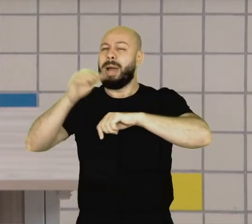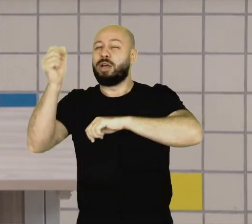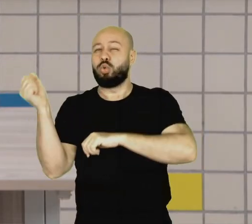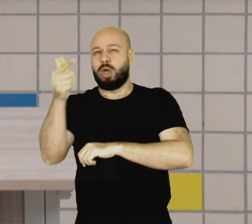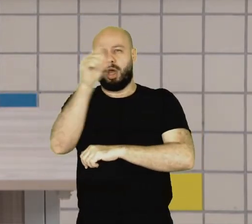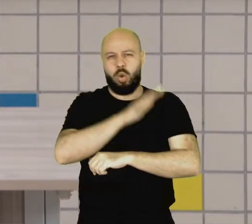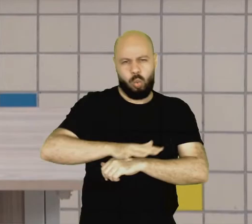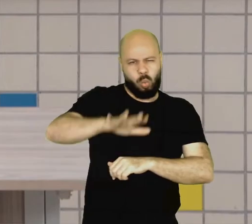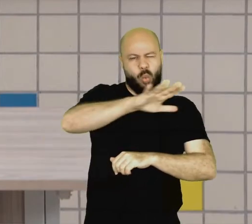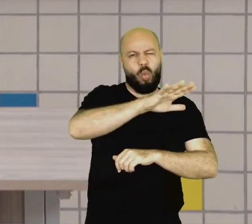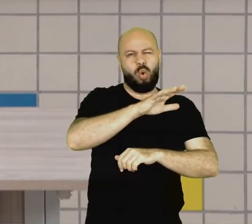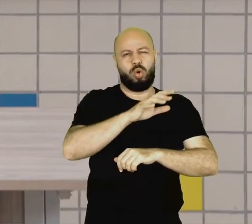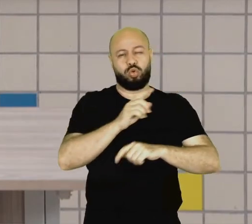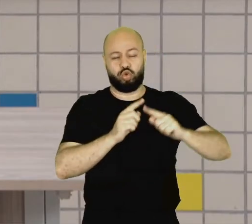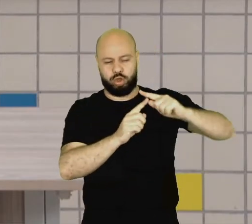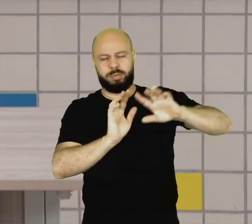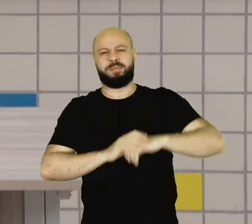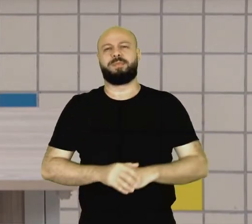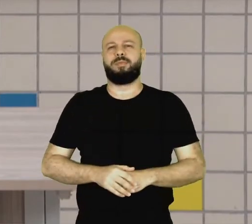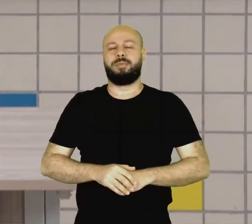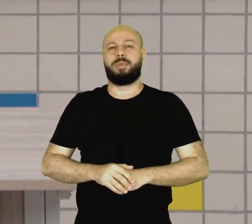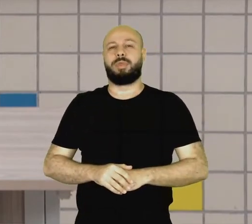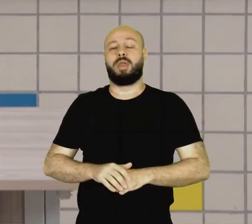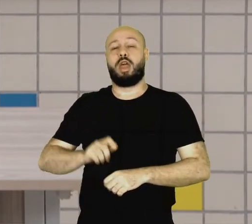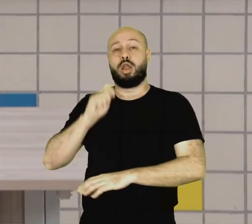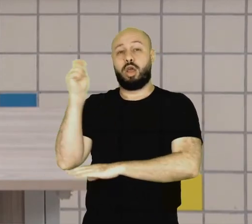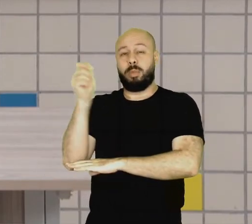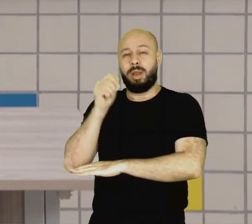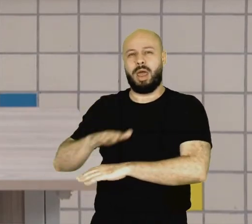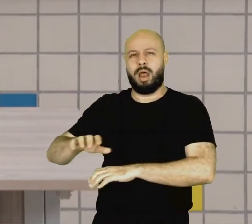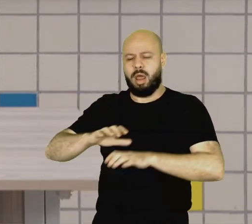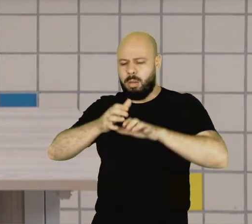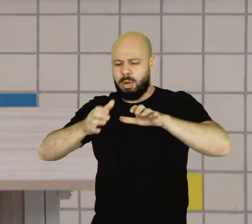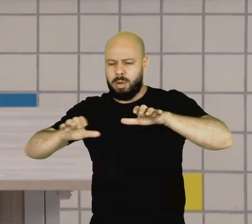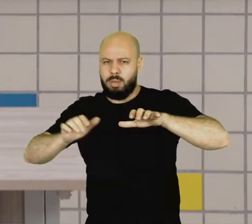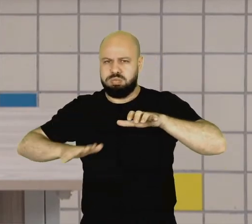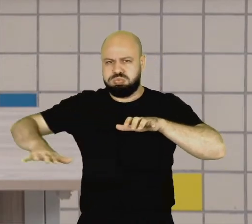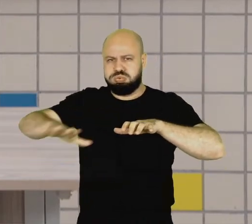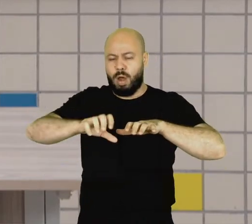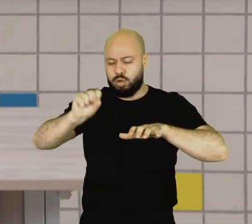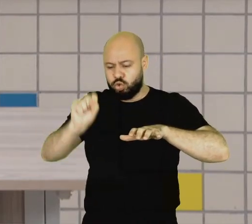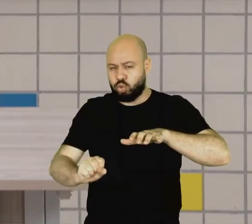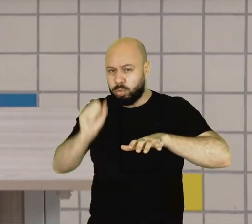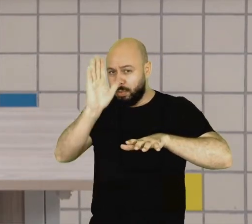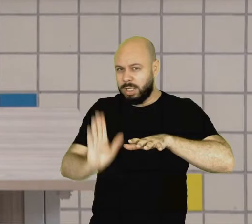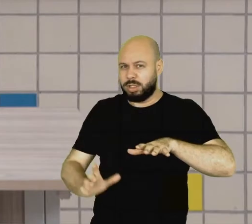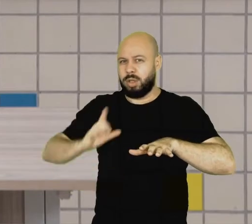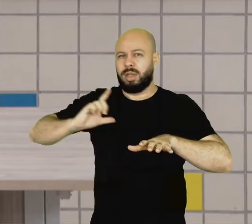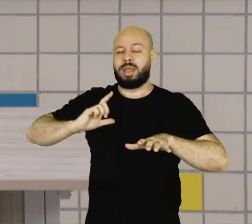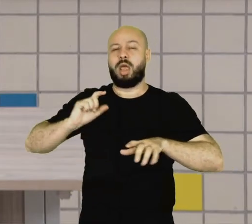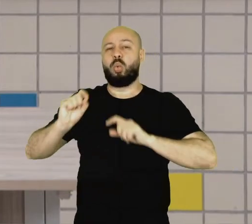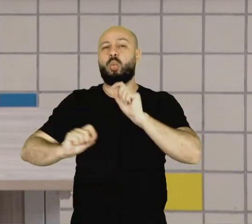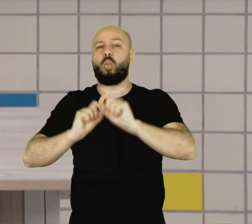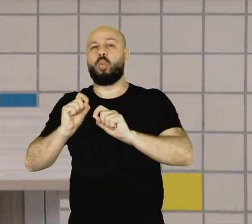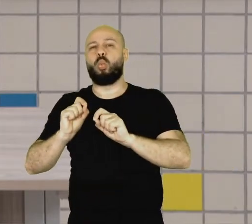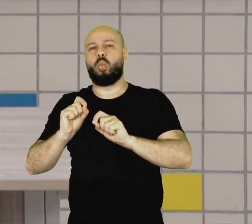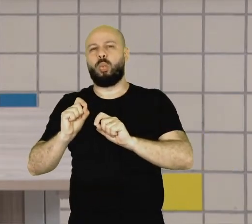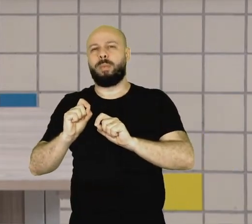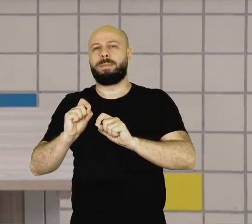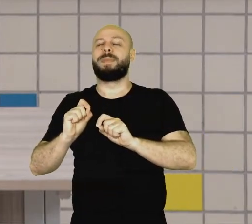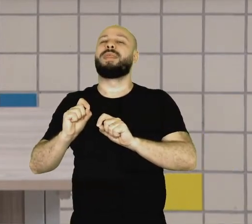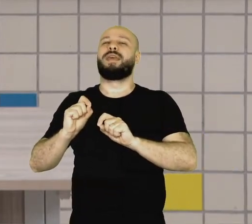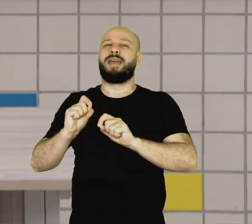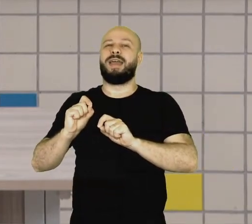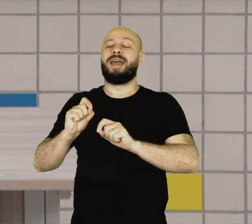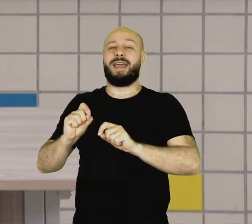Por exemplo, no Rio Grande do Sul, na região dos Pampas, né, na região sul do país, eu tenho um grande desenvolvimento da